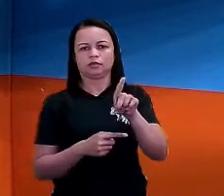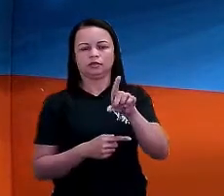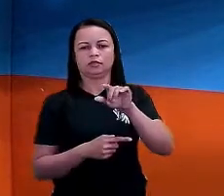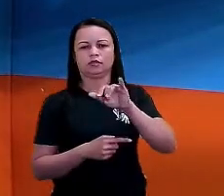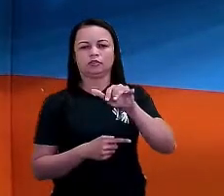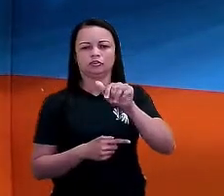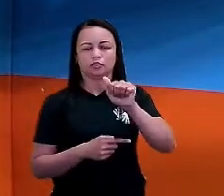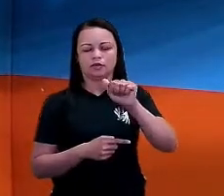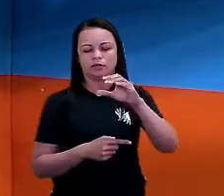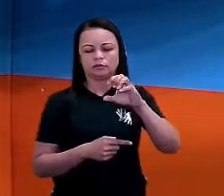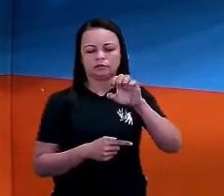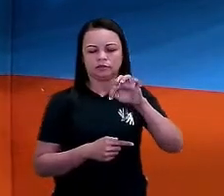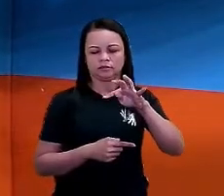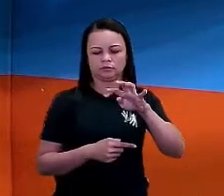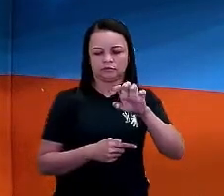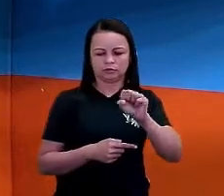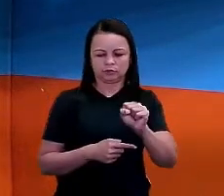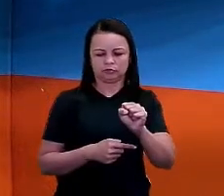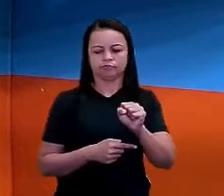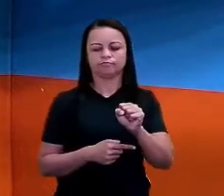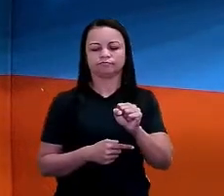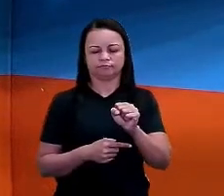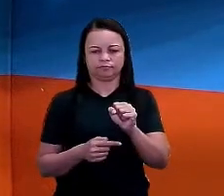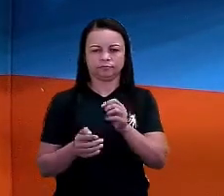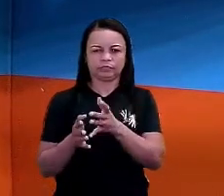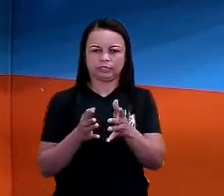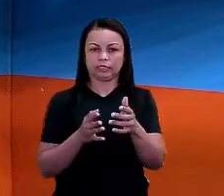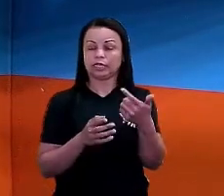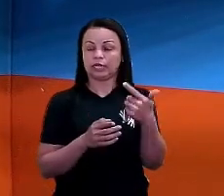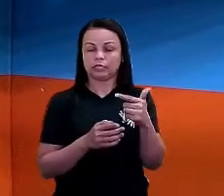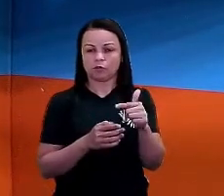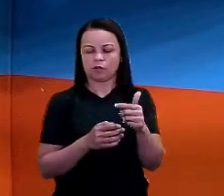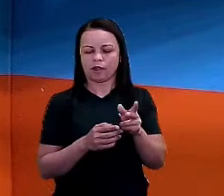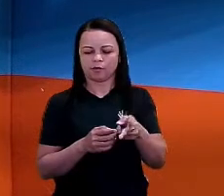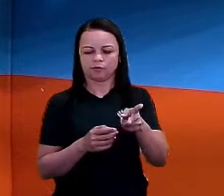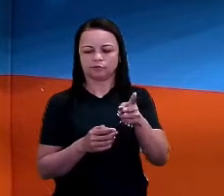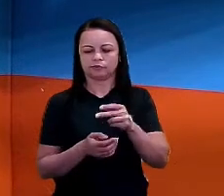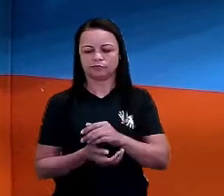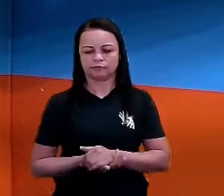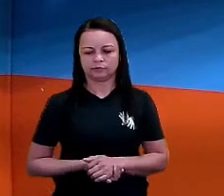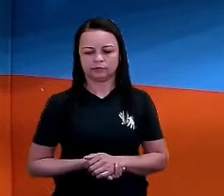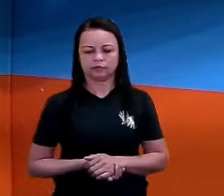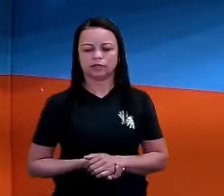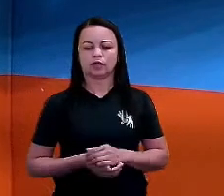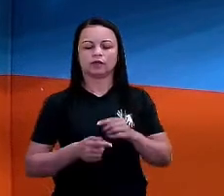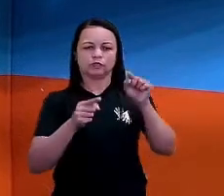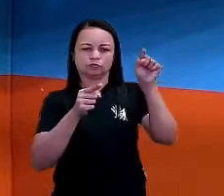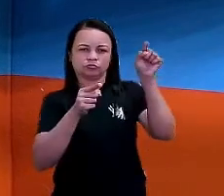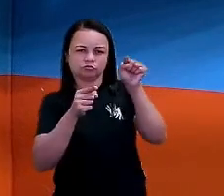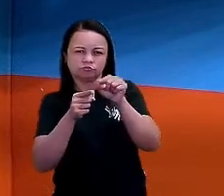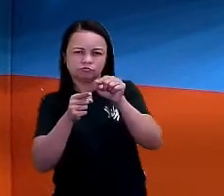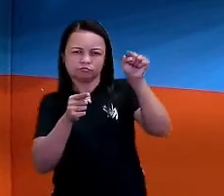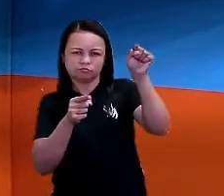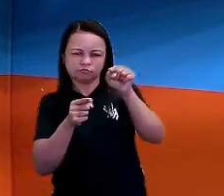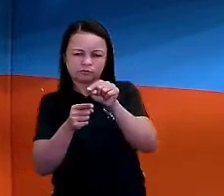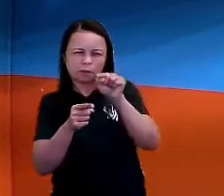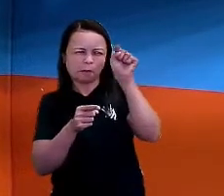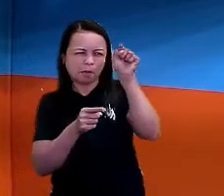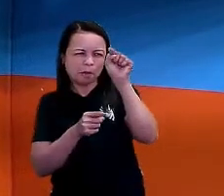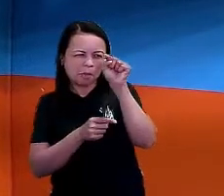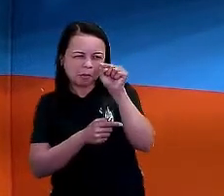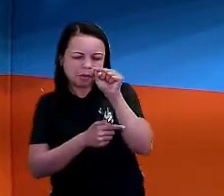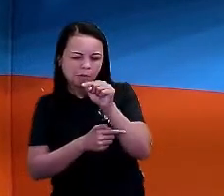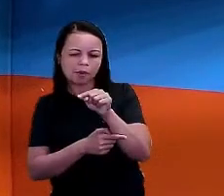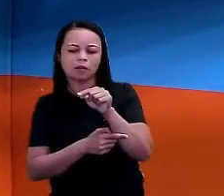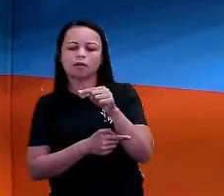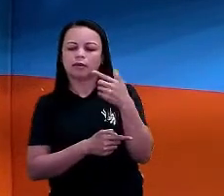seja, não consecutivos. Então, eu tenho aqui, ó, né, a diagonal, veja aqui, ó, esse vértice ligando, isso aqui